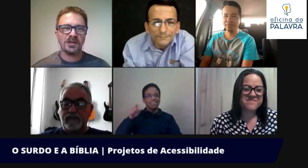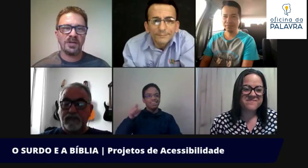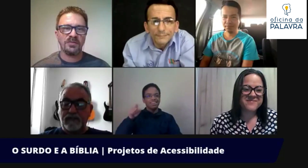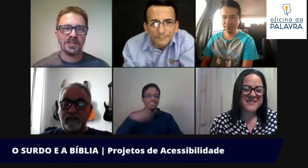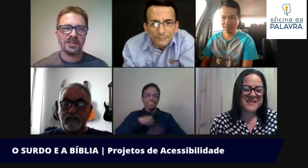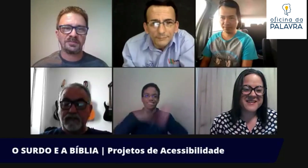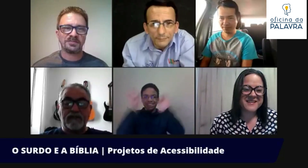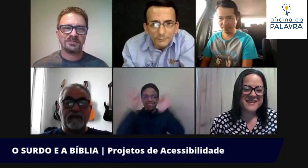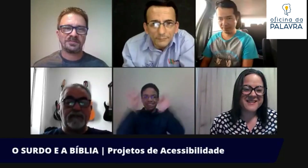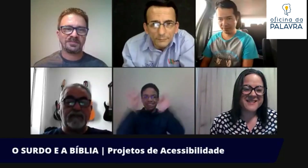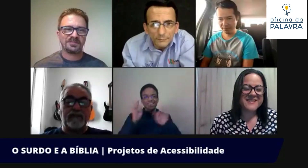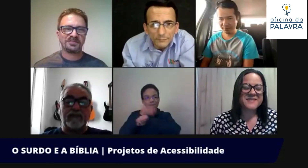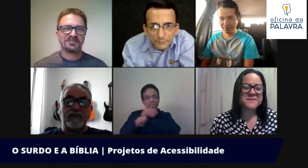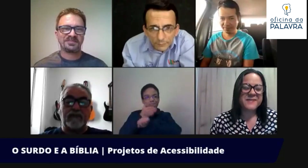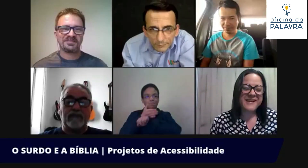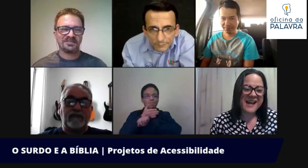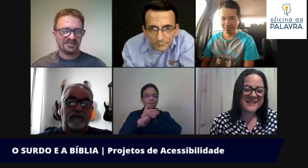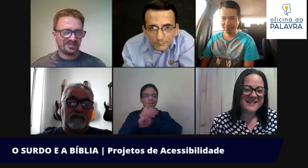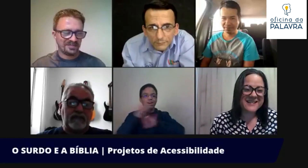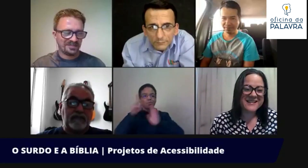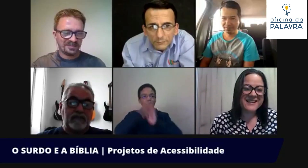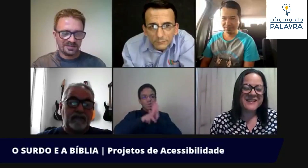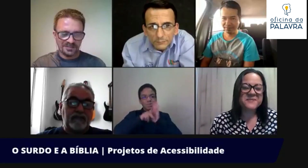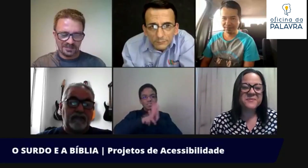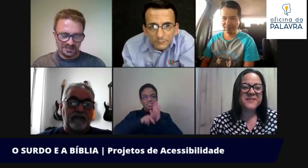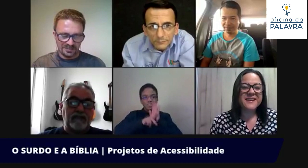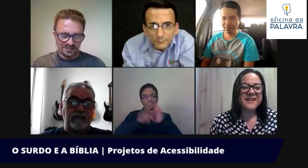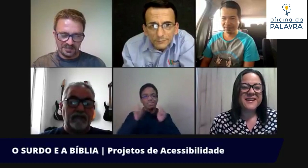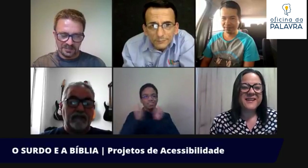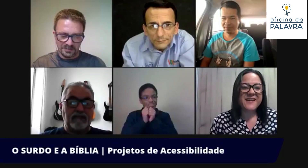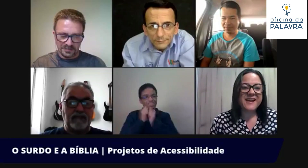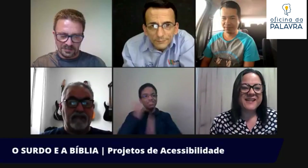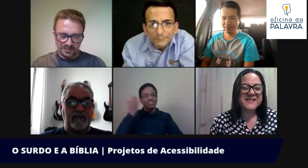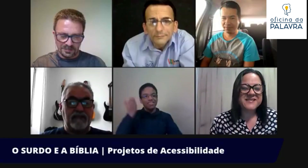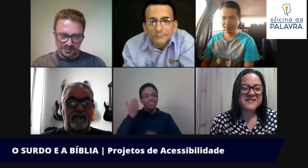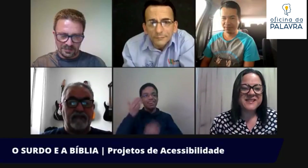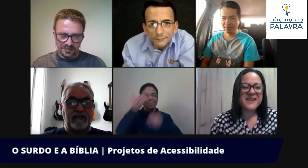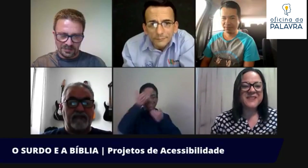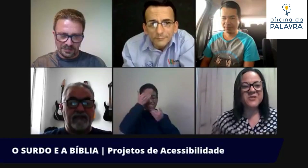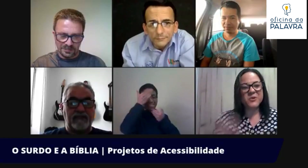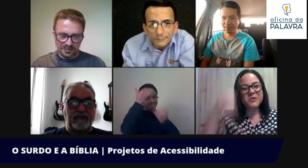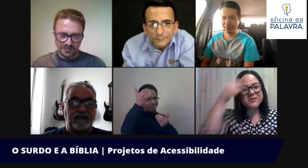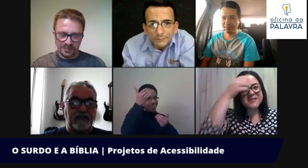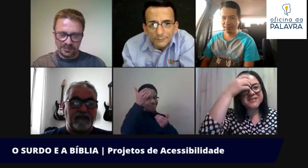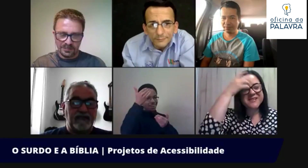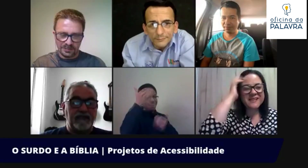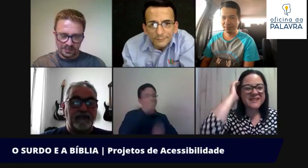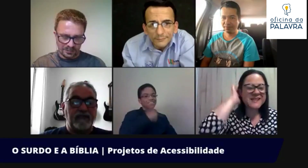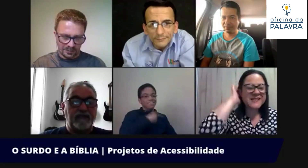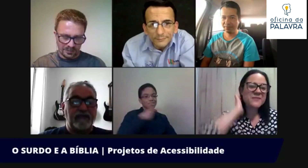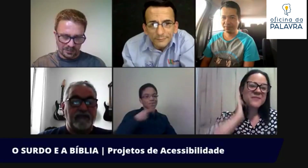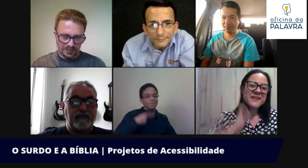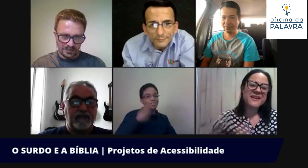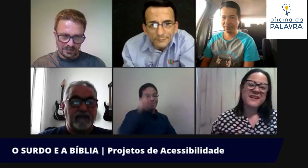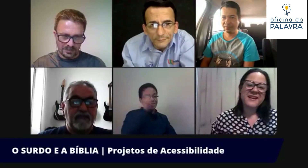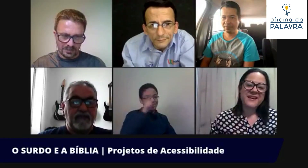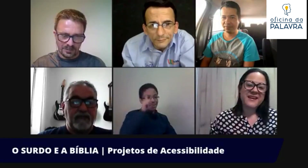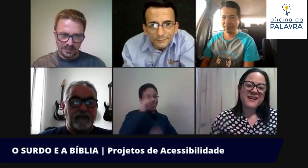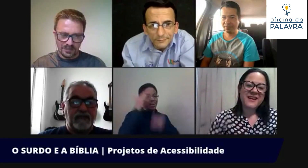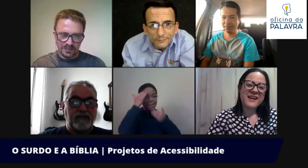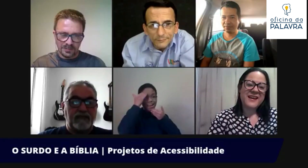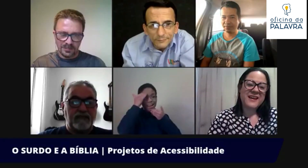como esse. Seja bem-vinda. Obrigada, Leclerc. Quero agradecer a todos que estão aqui.